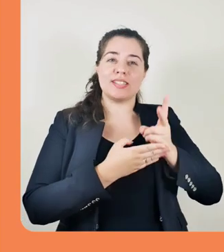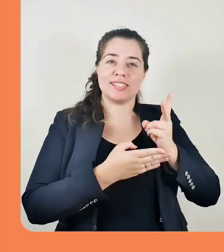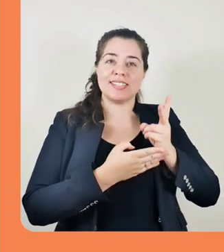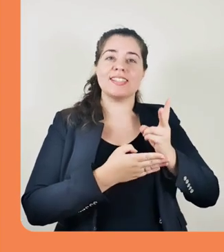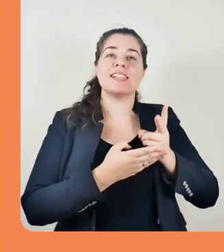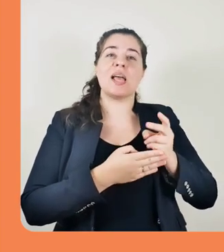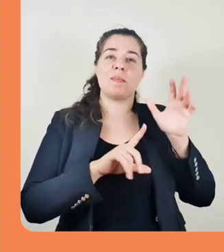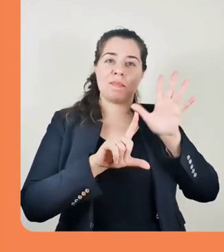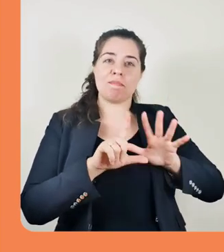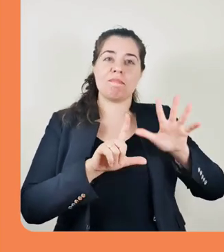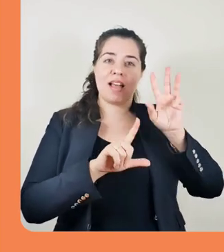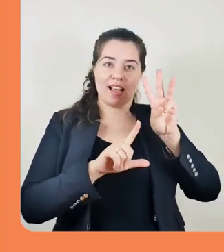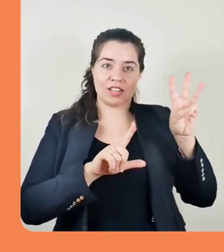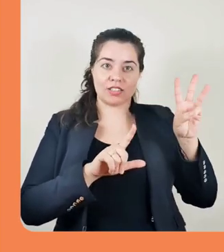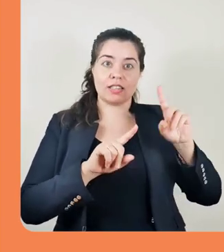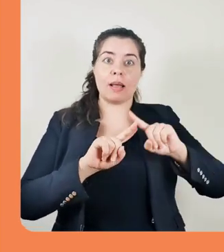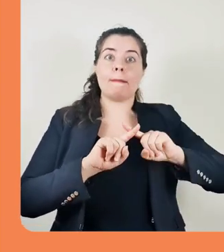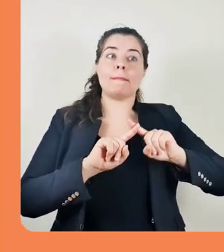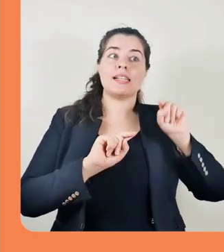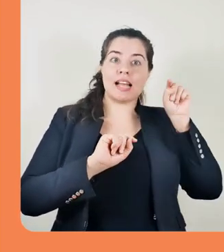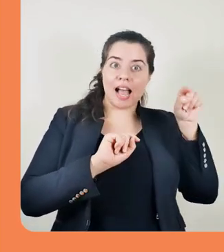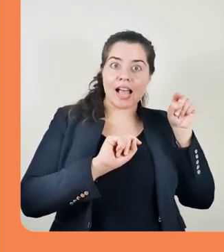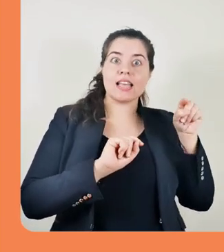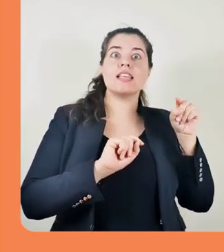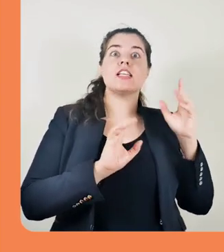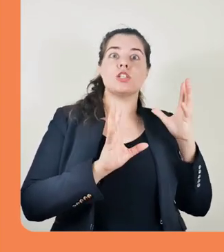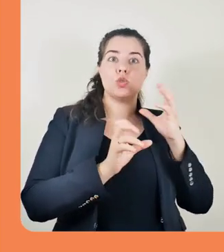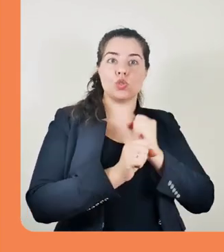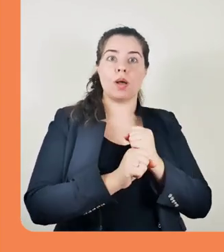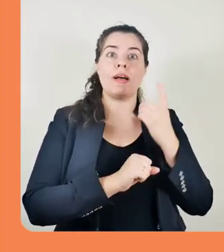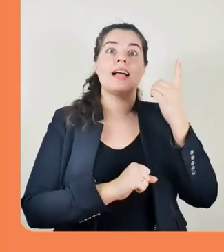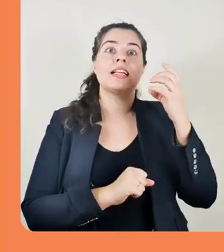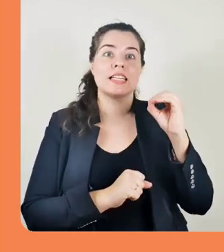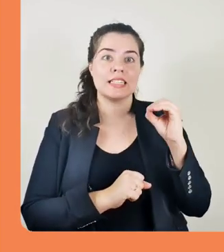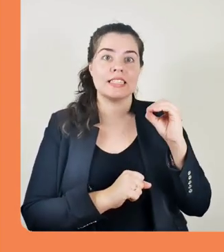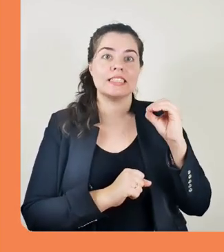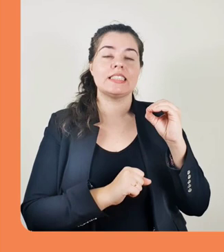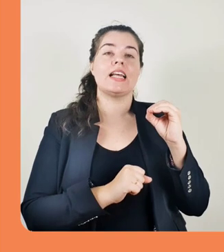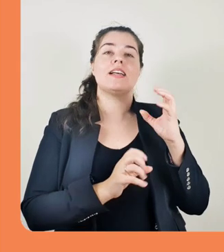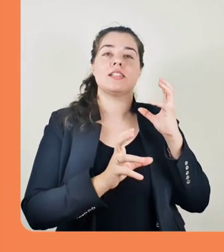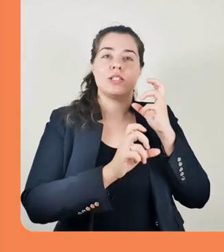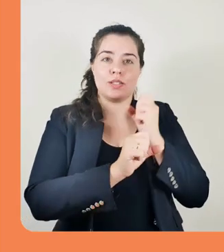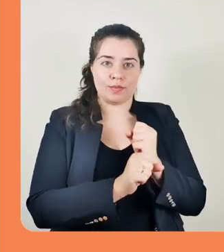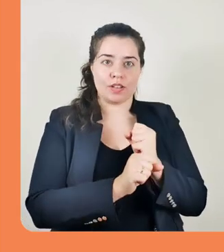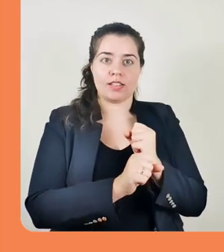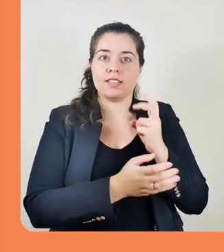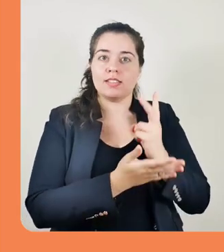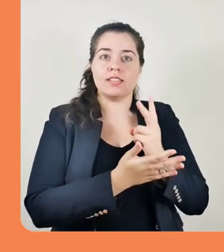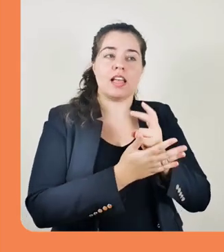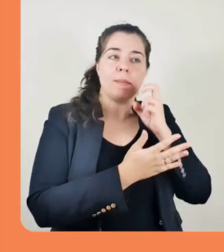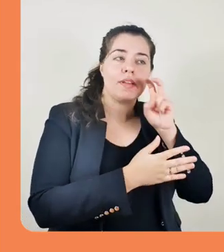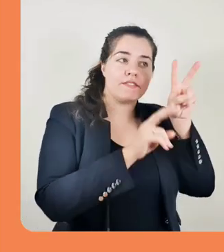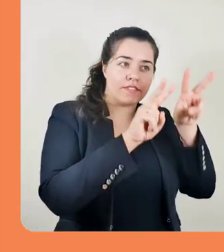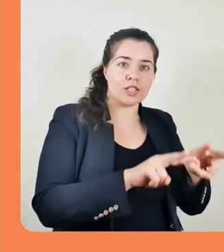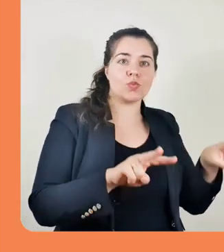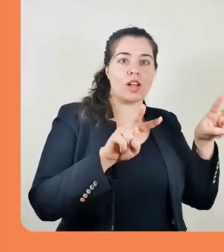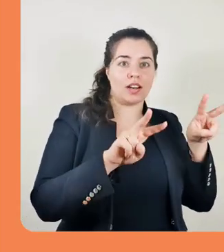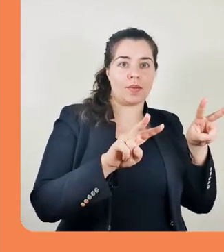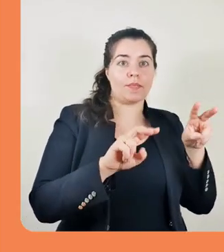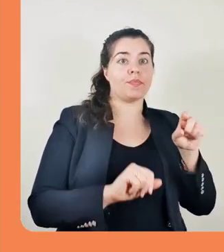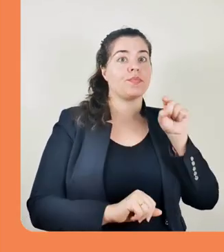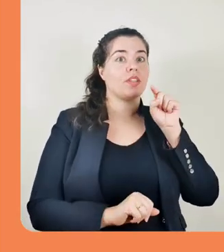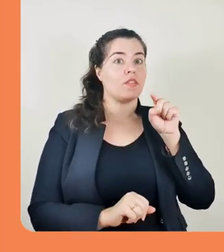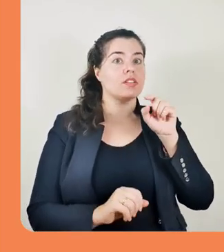tempo inteiro carregar aquela página apertando F5 né recarregando a página E aí ele só